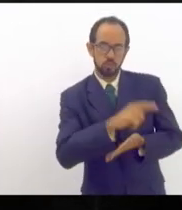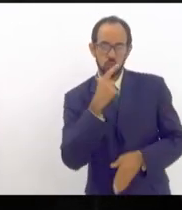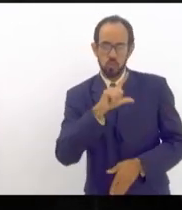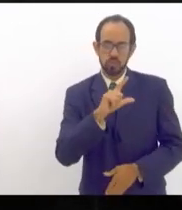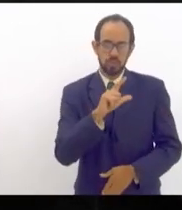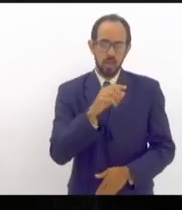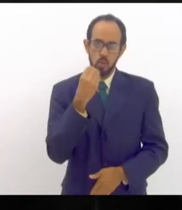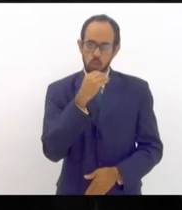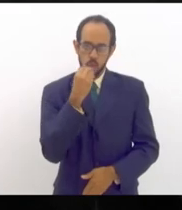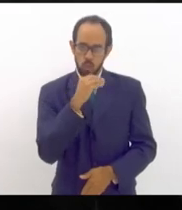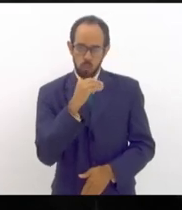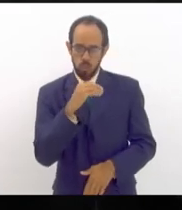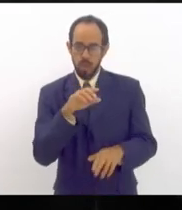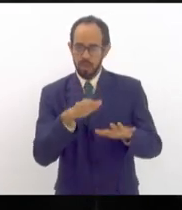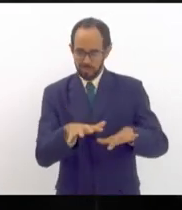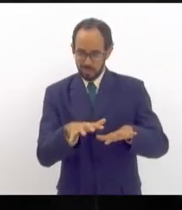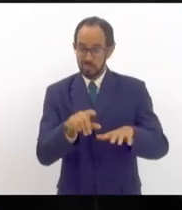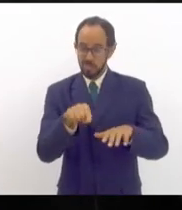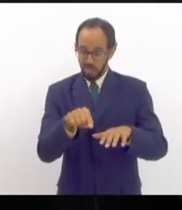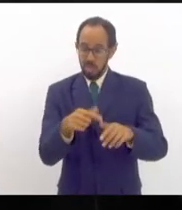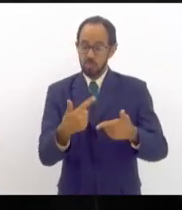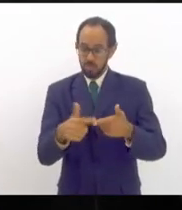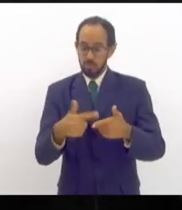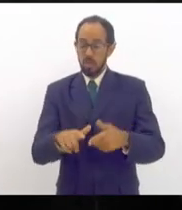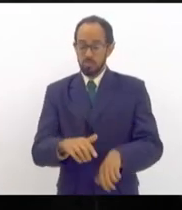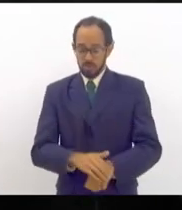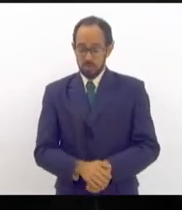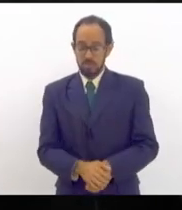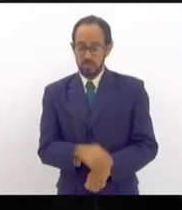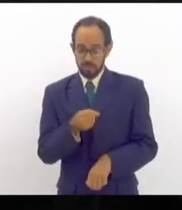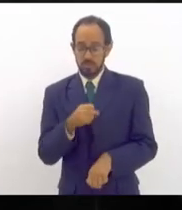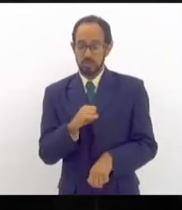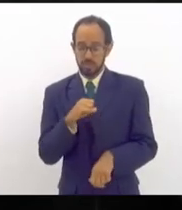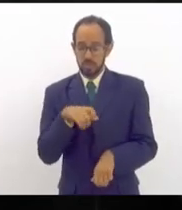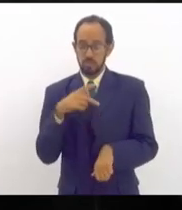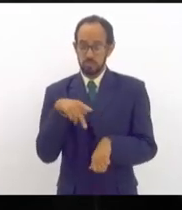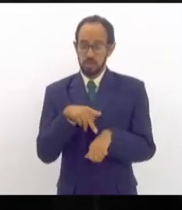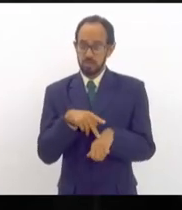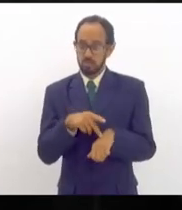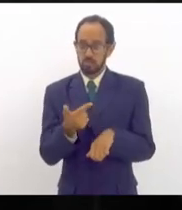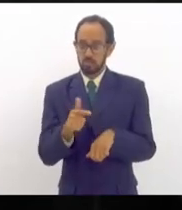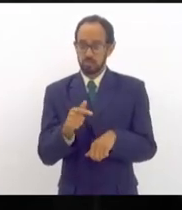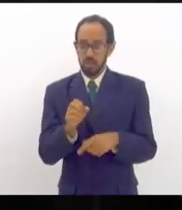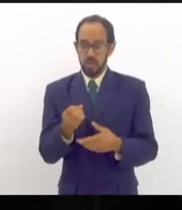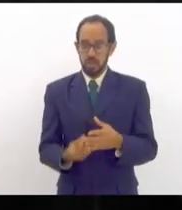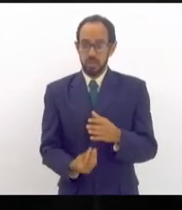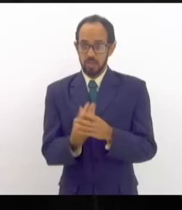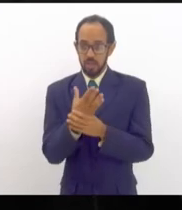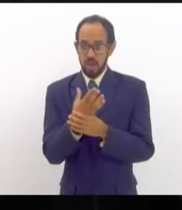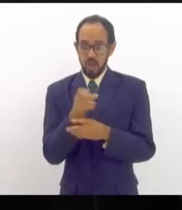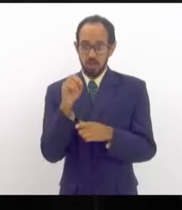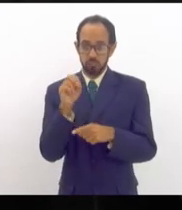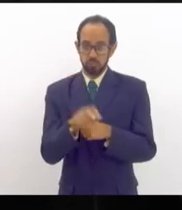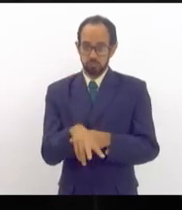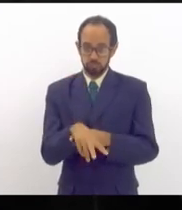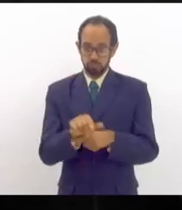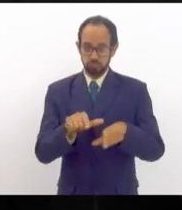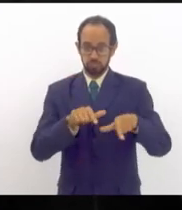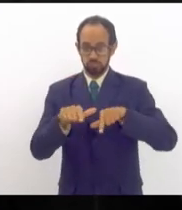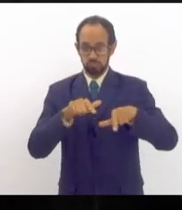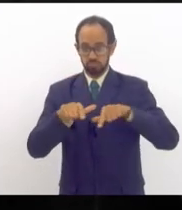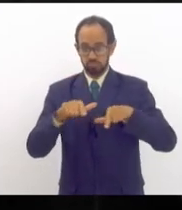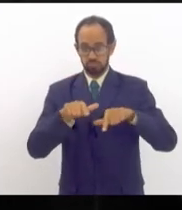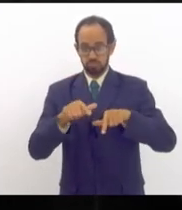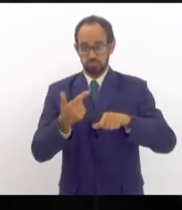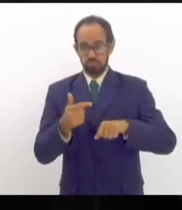Então essa que a questão central e se o país não gera Mais Emprego e não gera mais renda